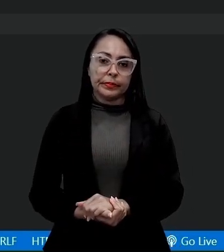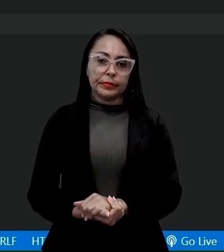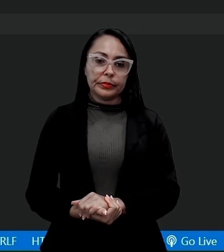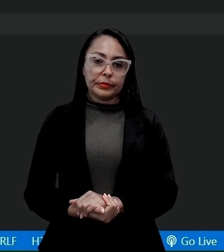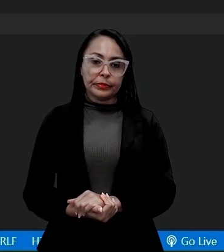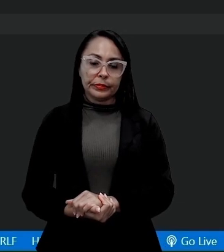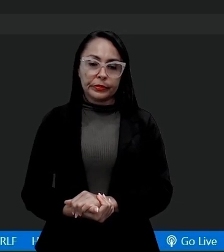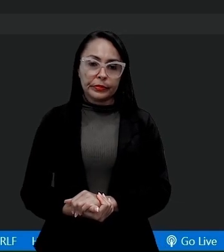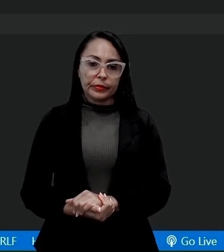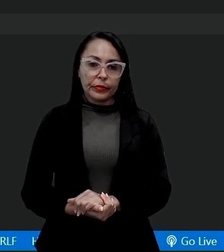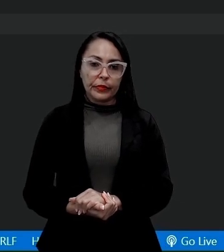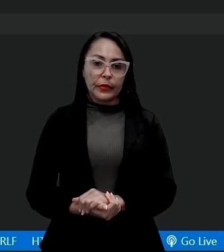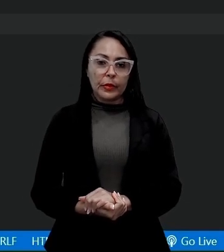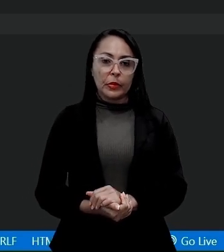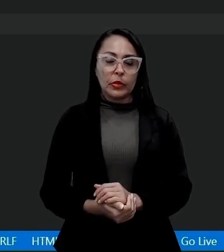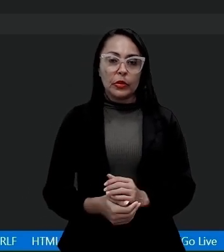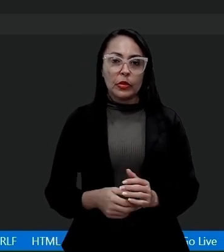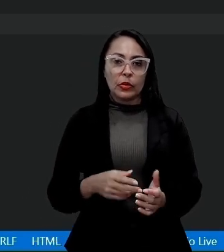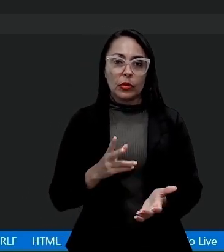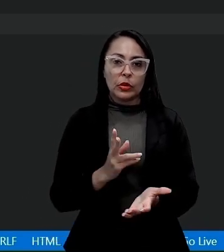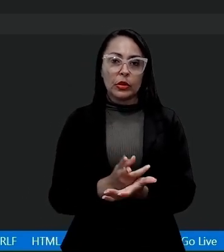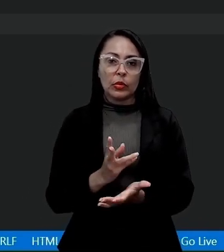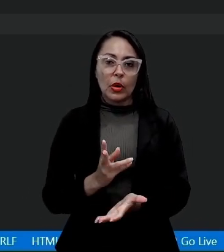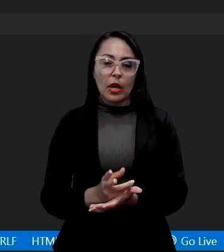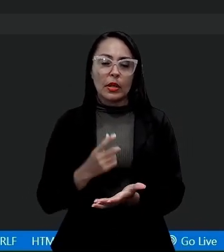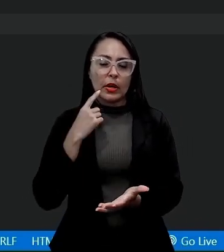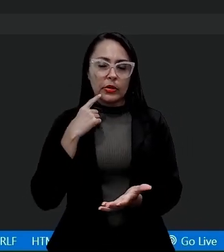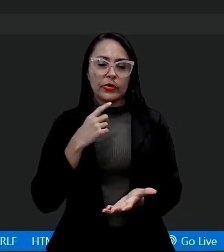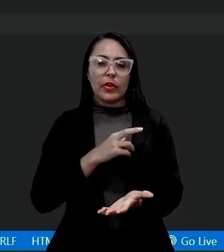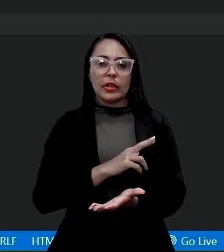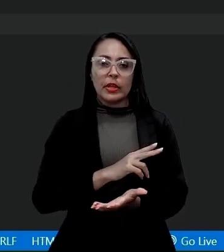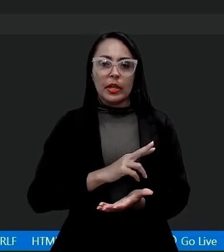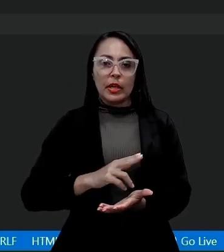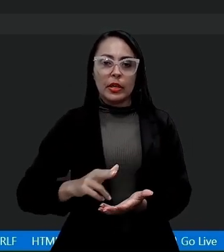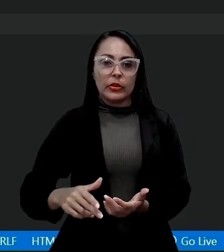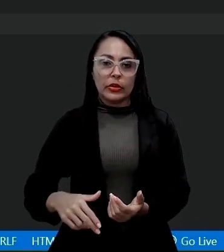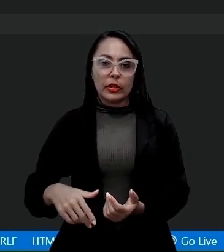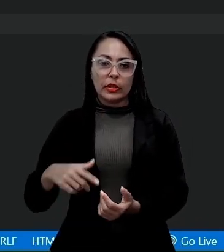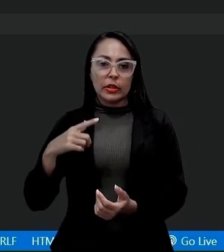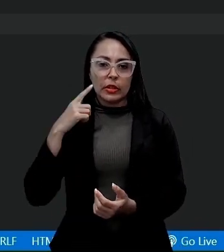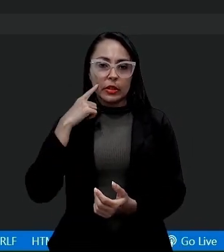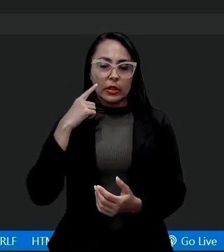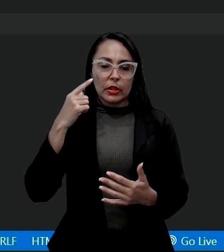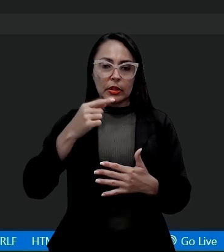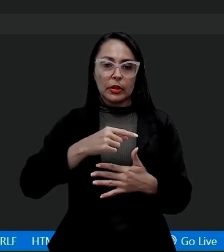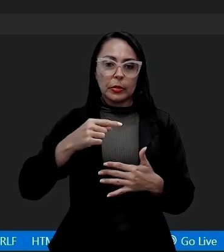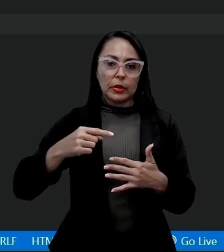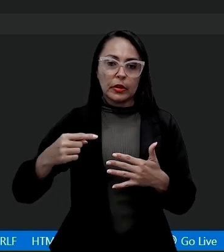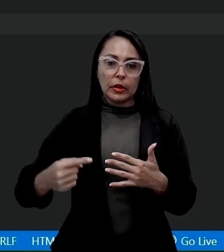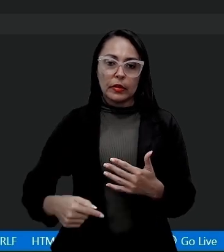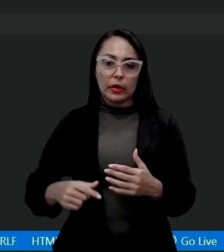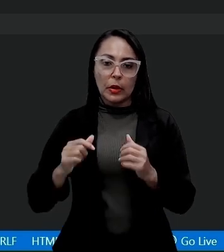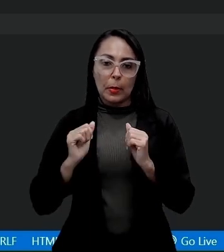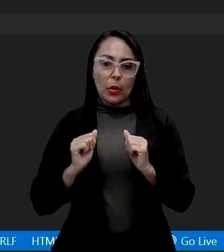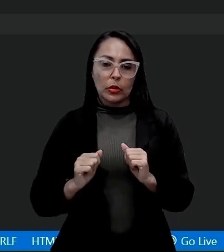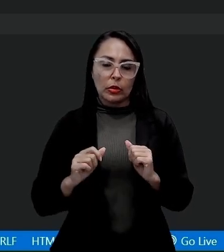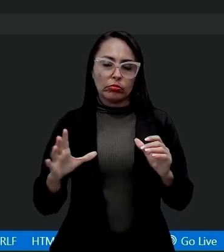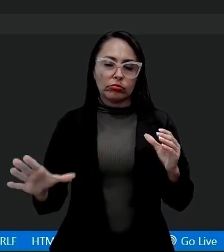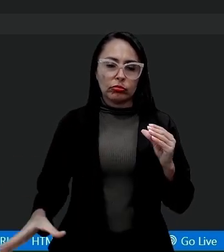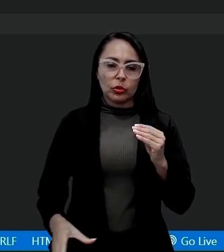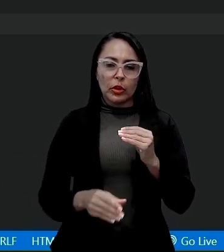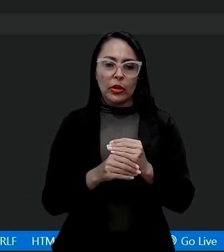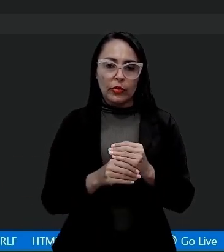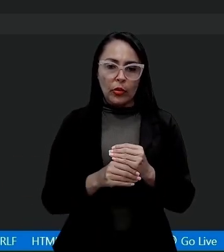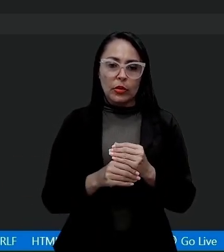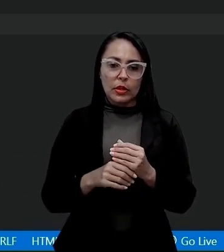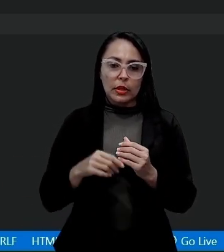Execute um laço de repetição para acumular nas variáveis o lançamento dos dados e determinar o poder junto à força de cada personagem.